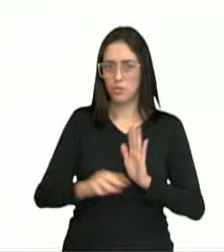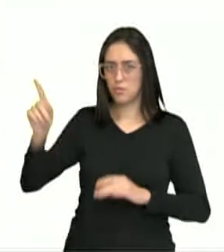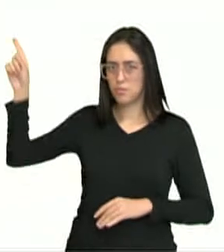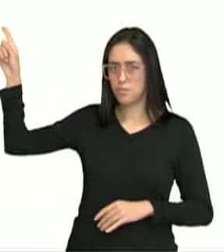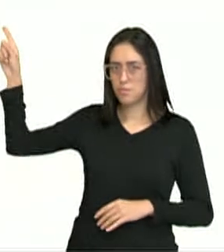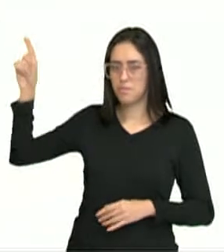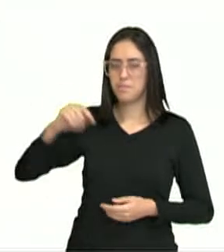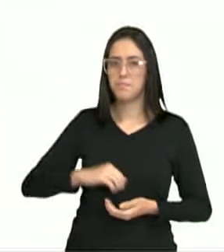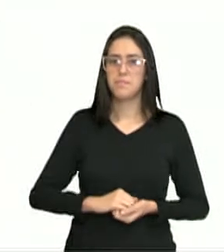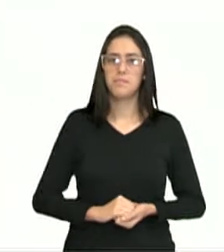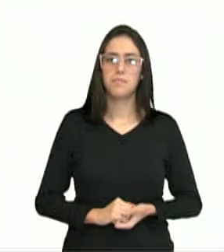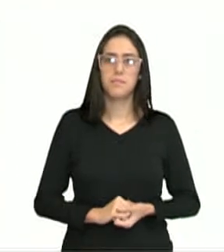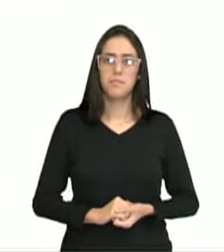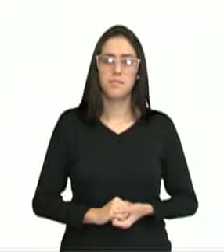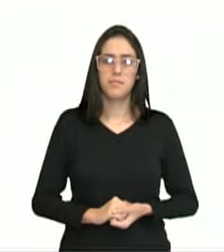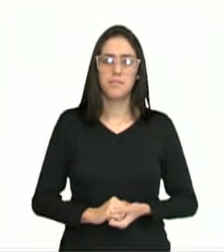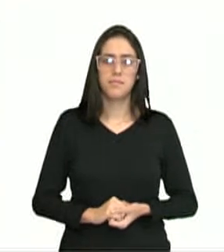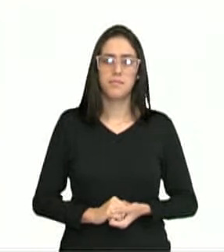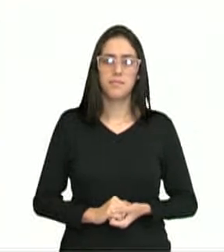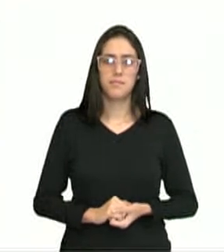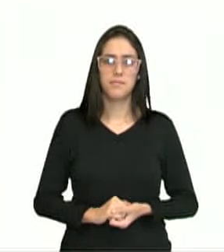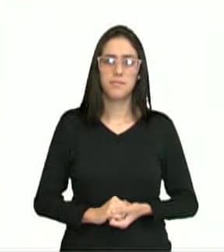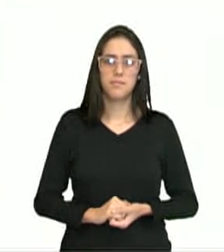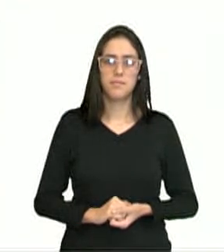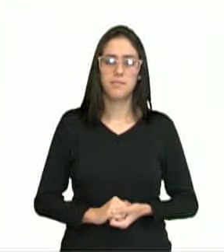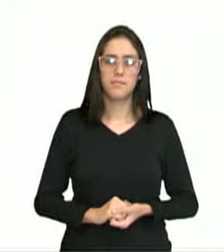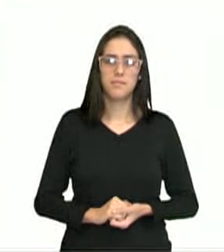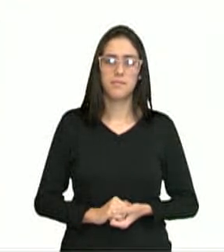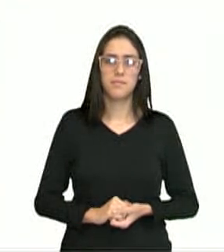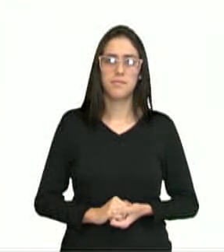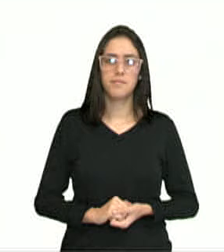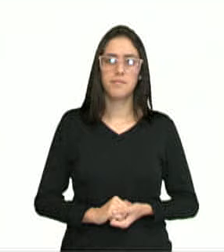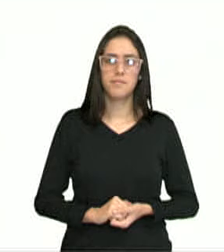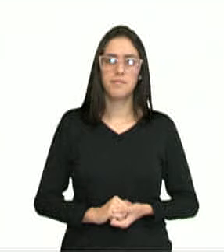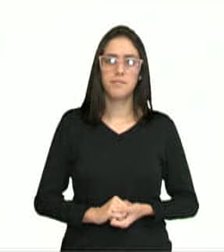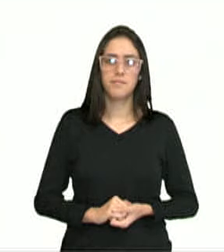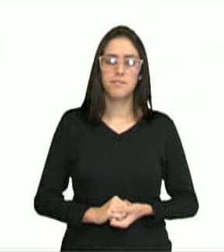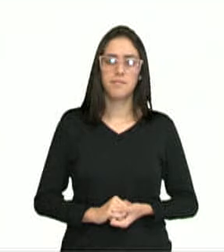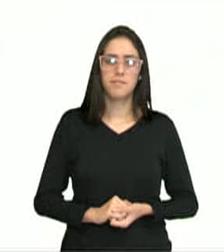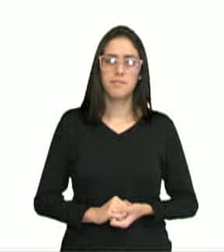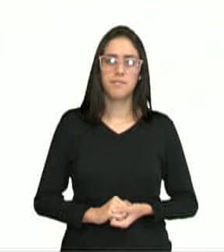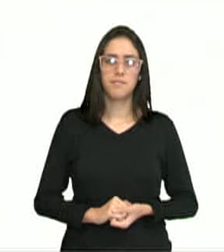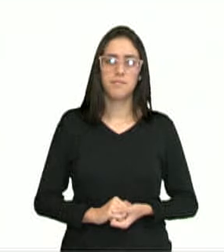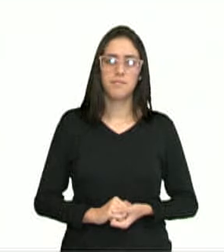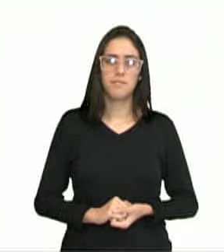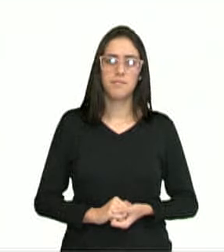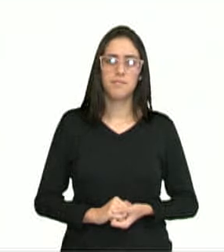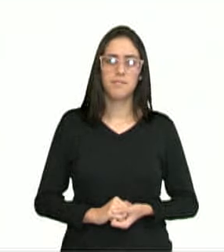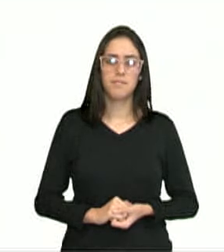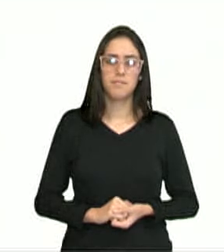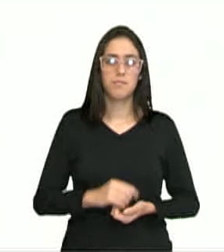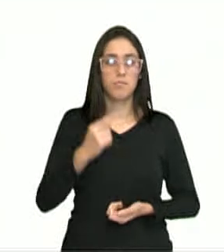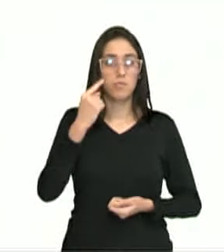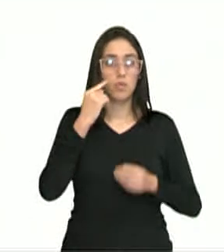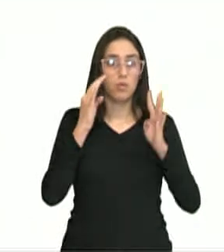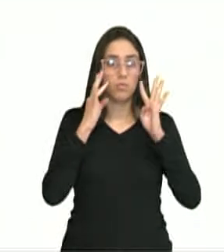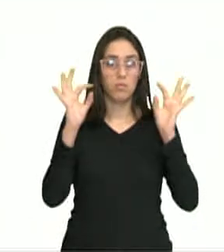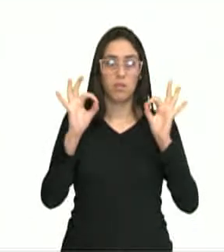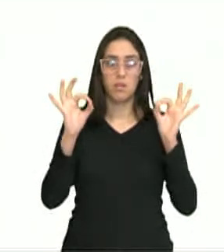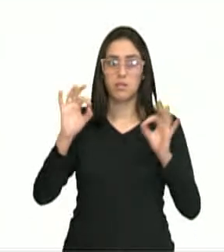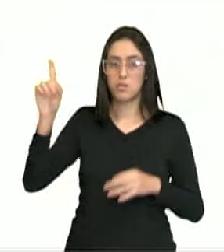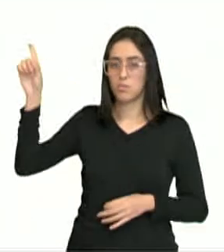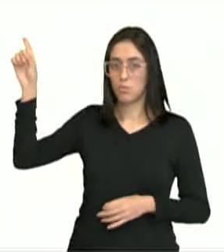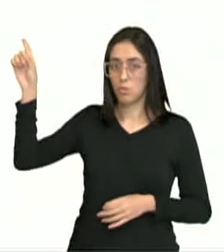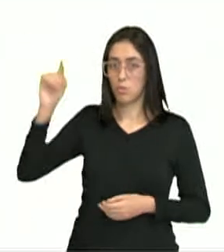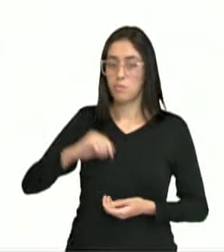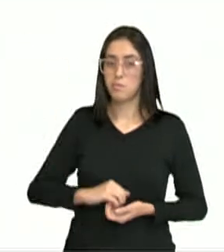se los expresa em forma de palavras. Mire, segundo, olha ali, ó, presta atenção. E em